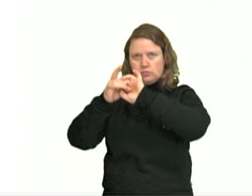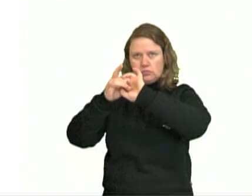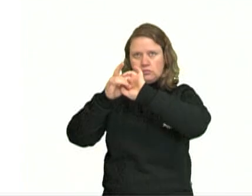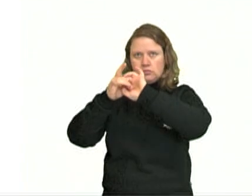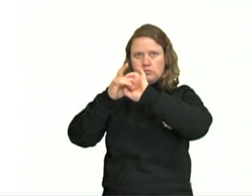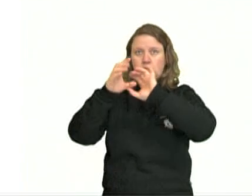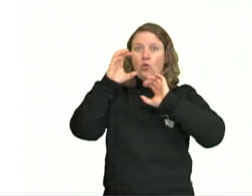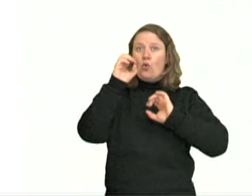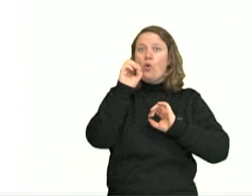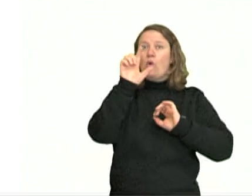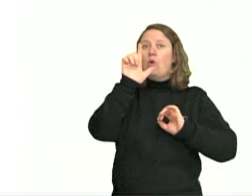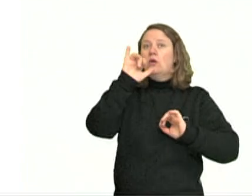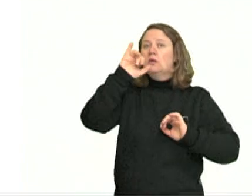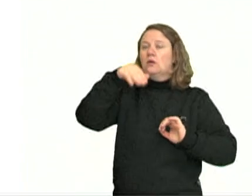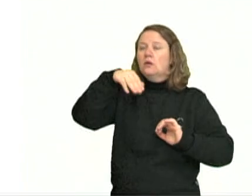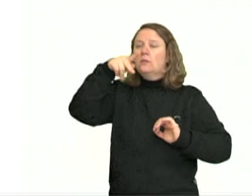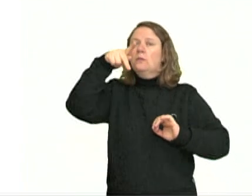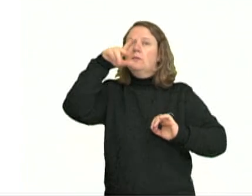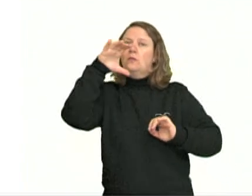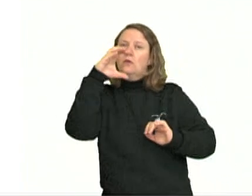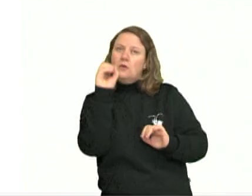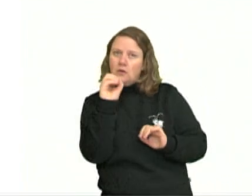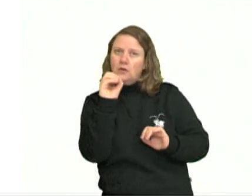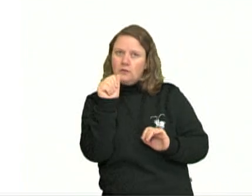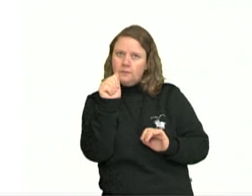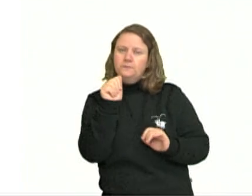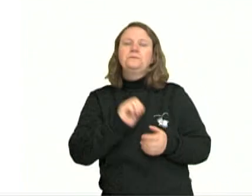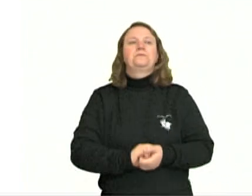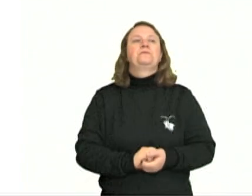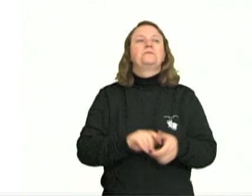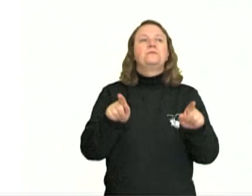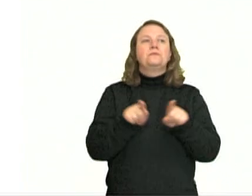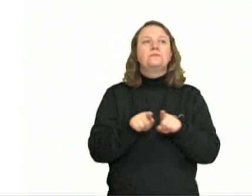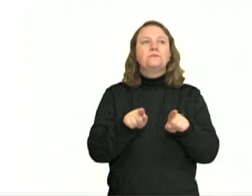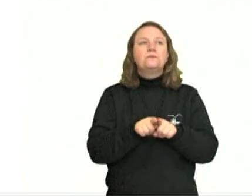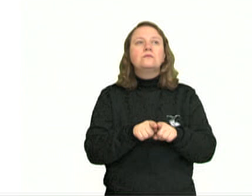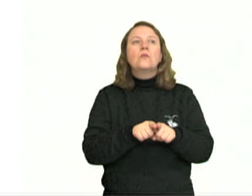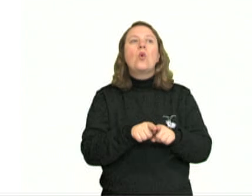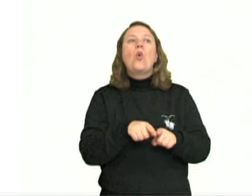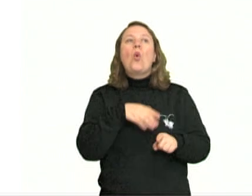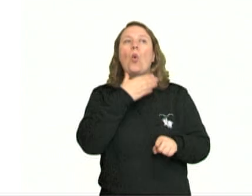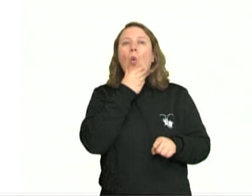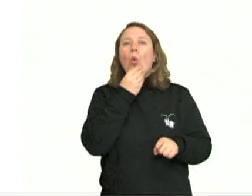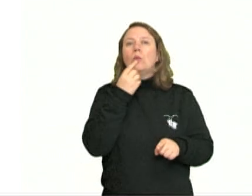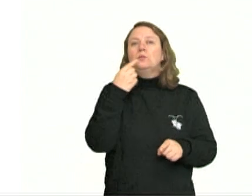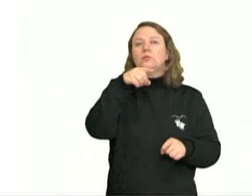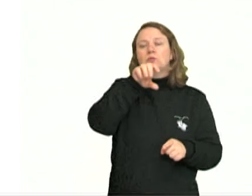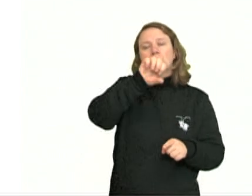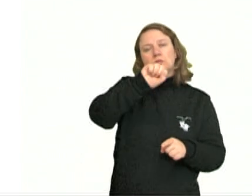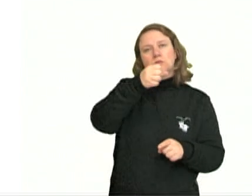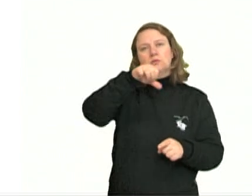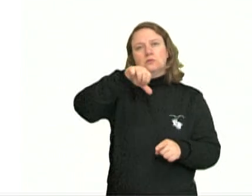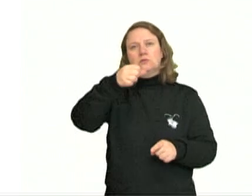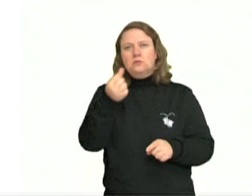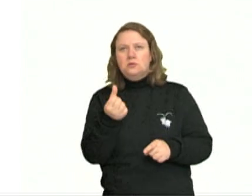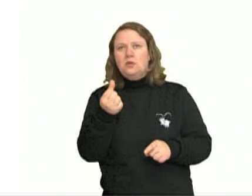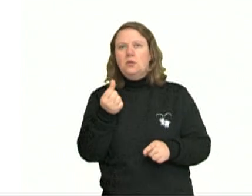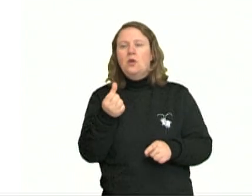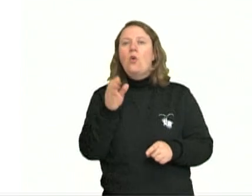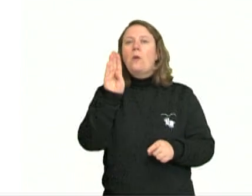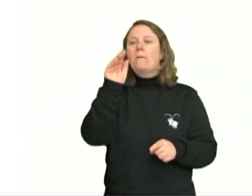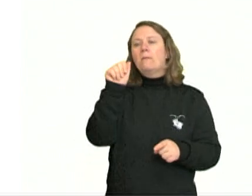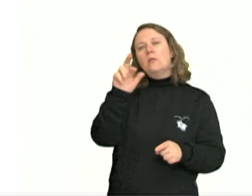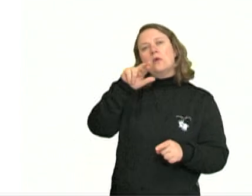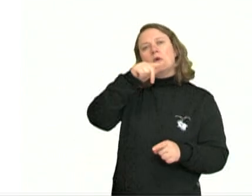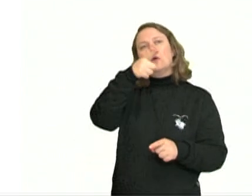1896, o Barão de Coubertin inaugurou os Jogos Olímpicos da Era Moderna. A luta olímpica foi apontada como